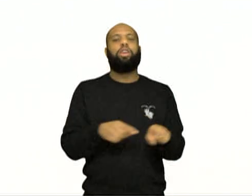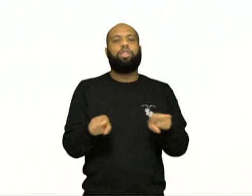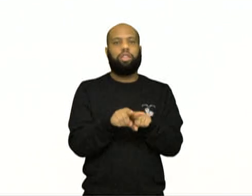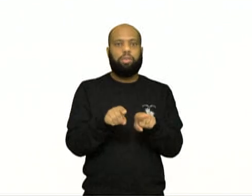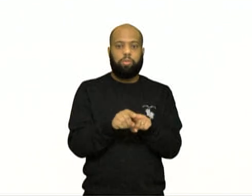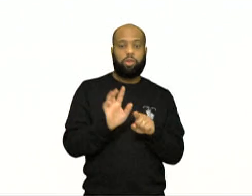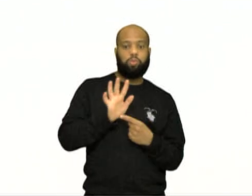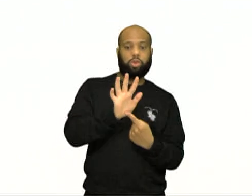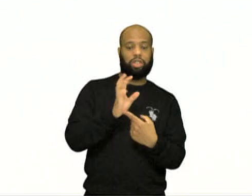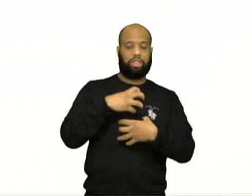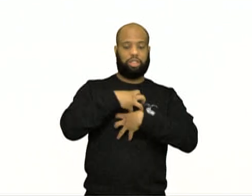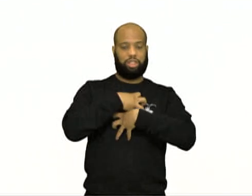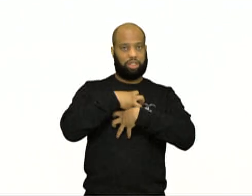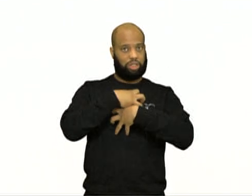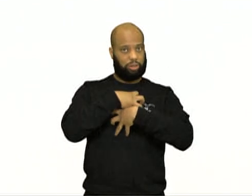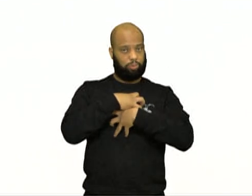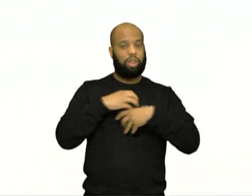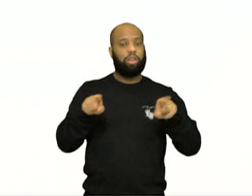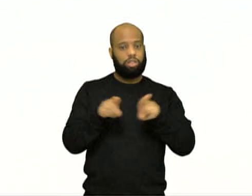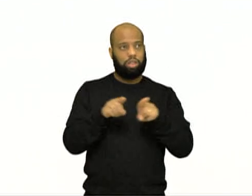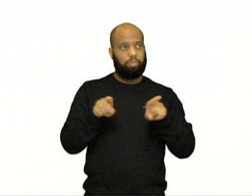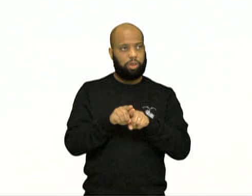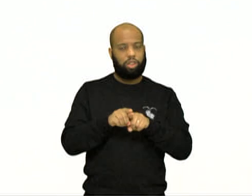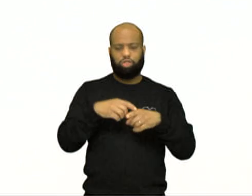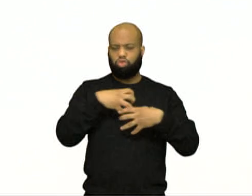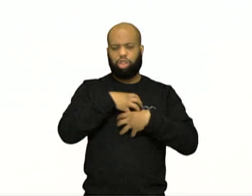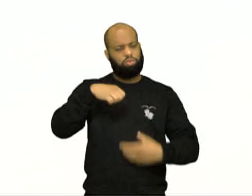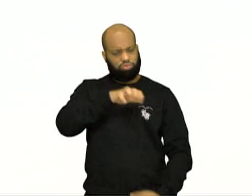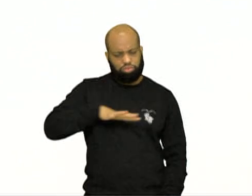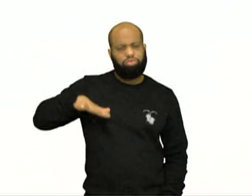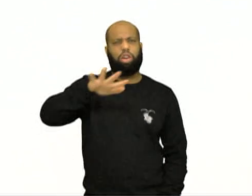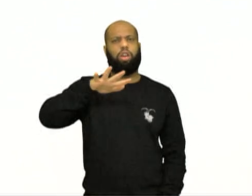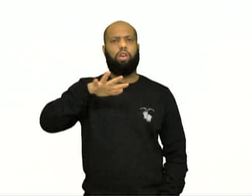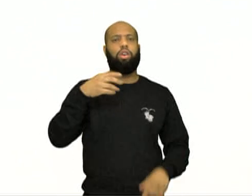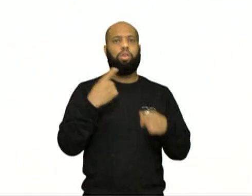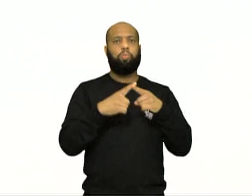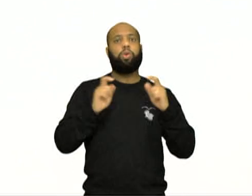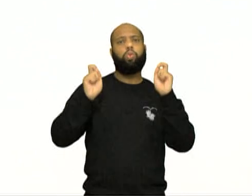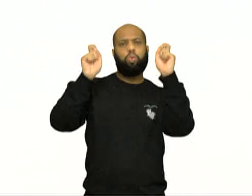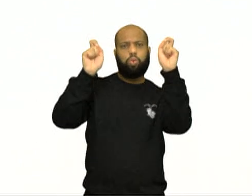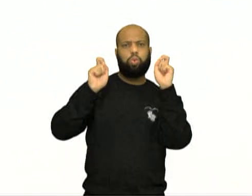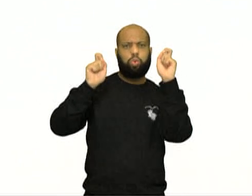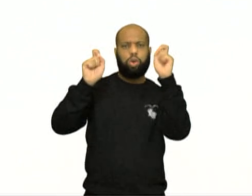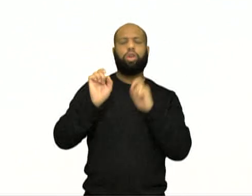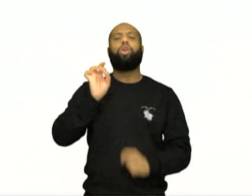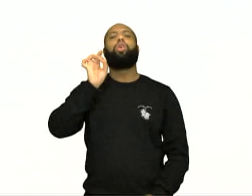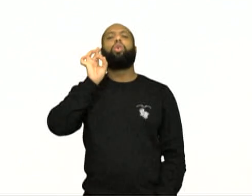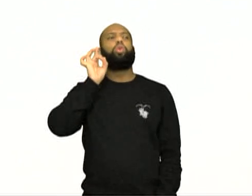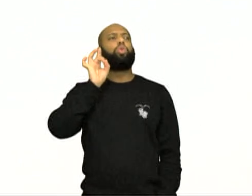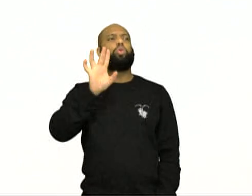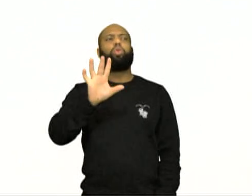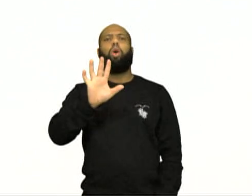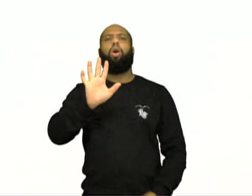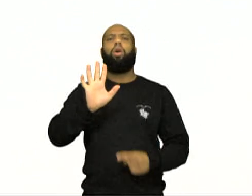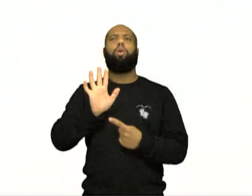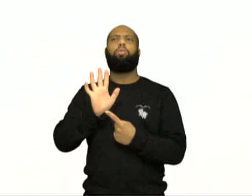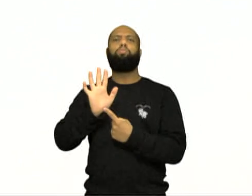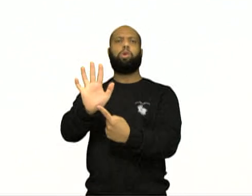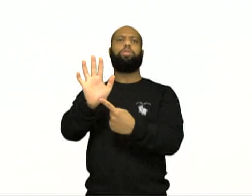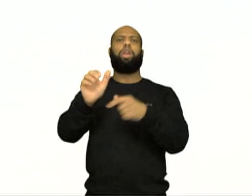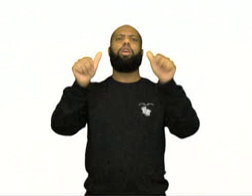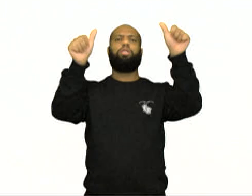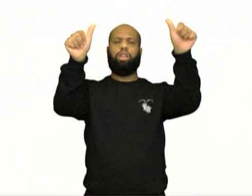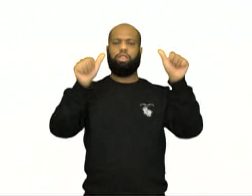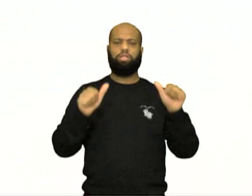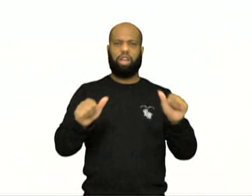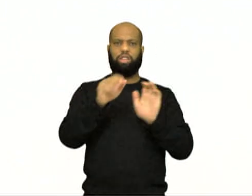sentidos e sentimentos em geral. Porque uma campanha vai muito além do simples cartaz ali, do